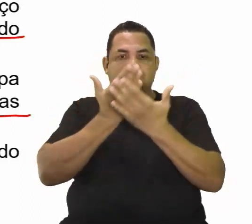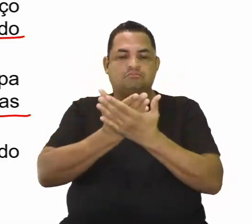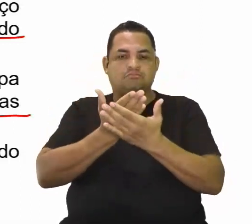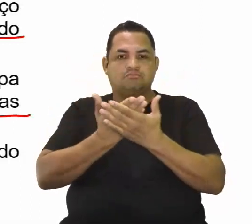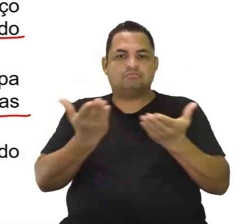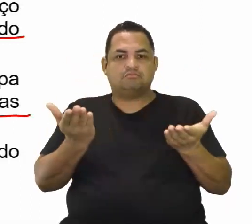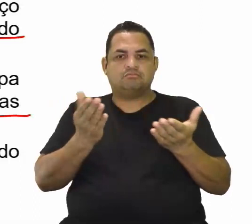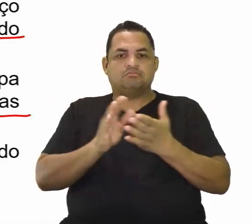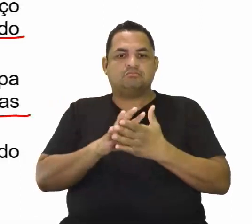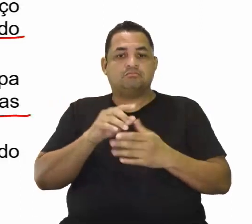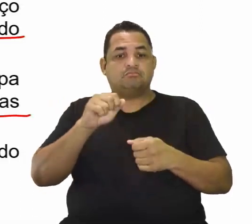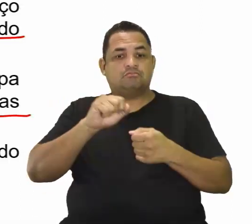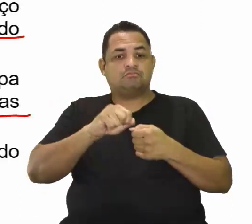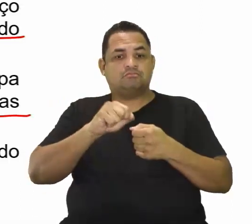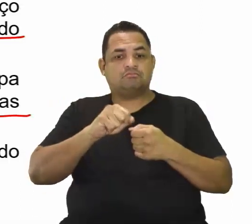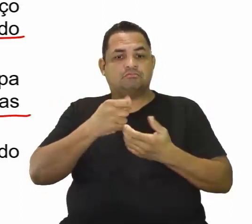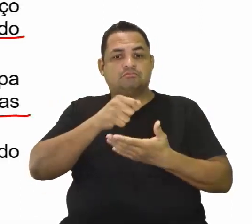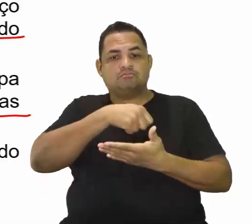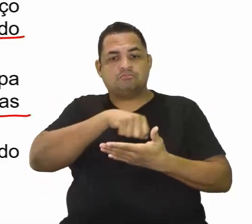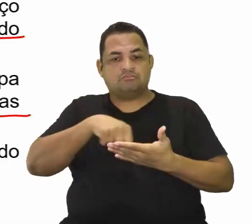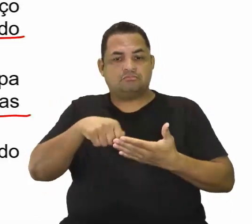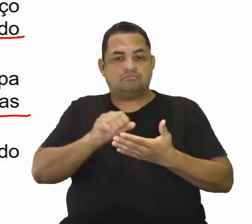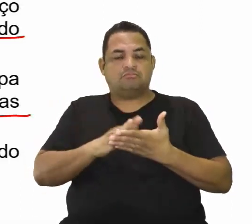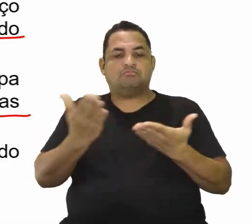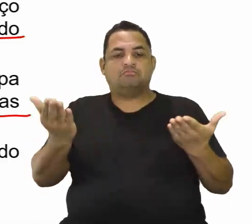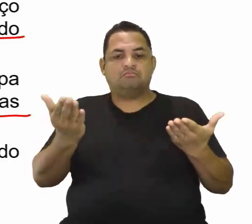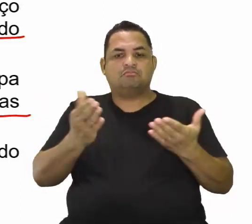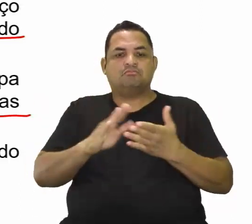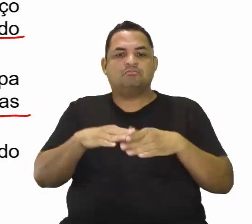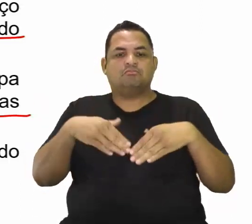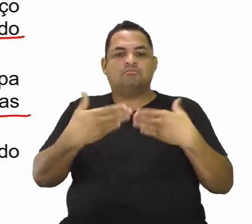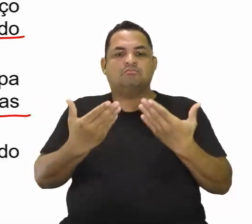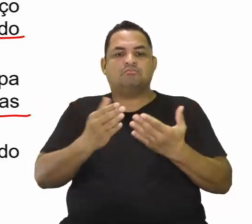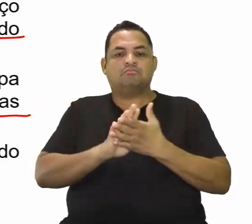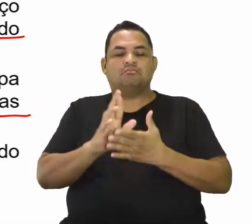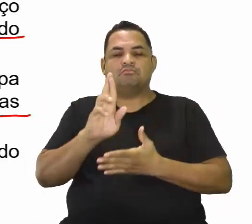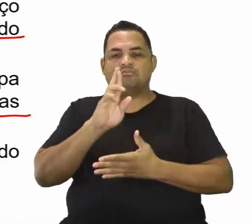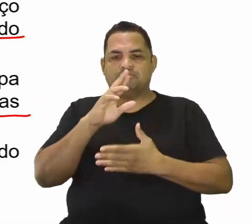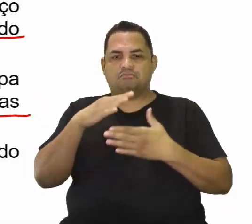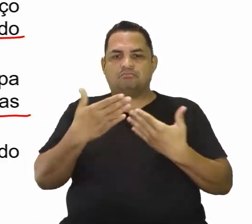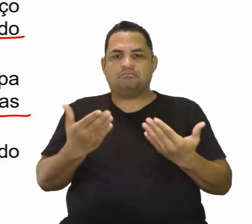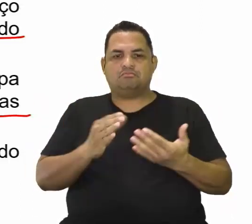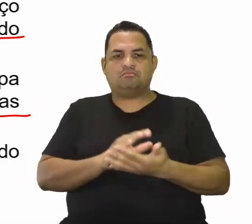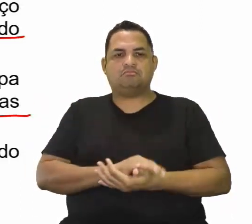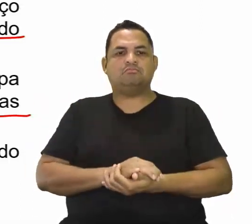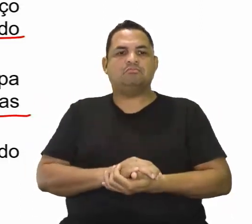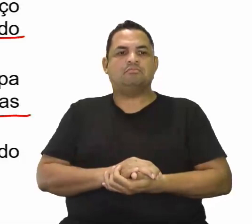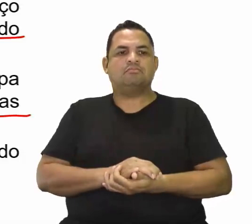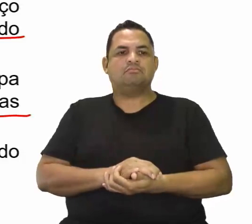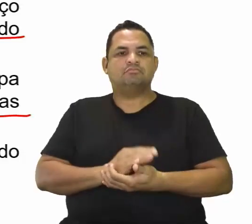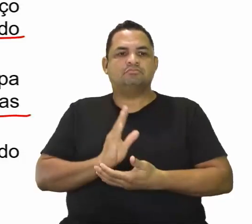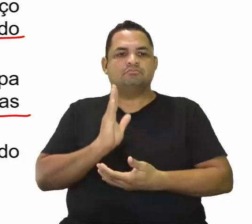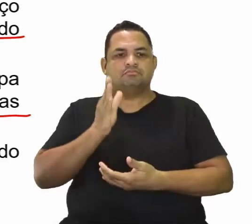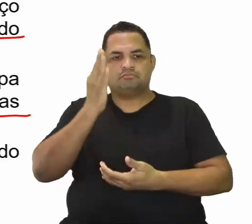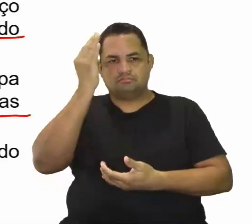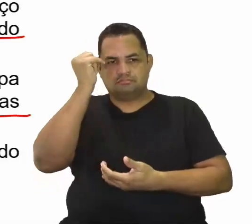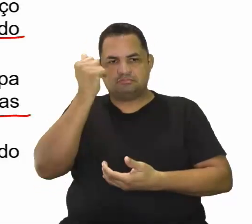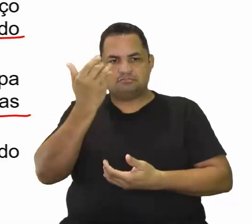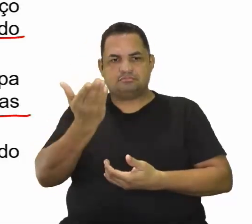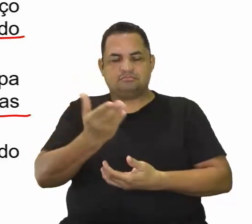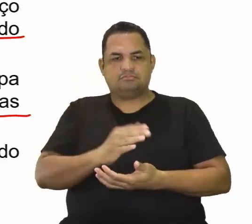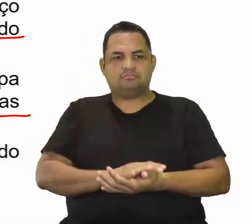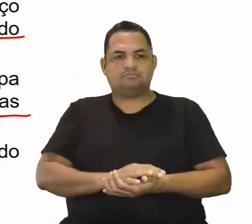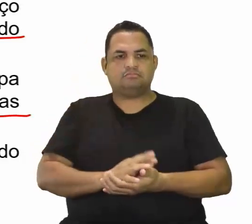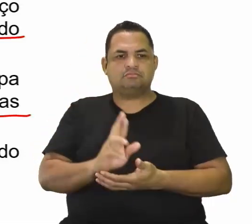aula, que você fez anotações, você vai saber muito bem qual seria essa resposta. Vamos lá então? Já sabe? Vamos